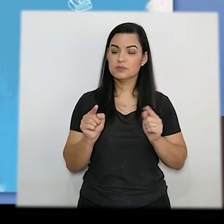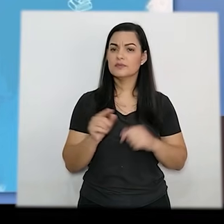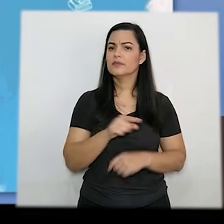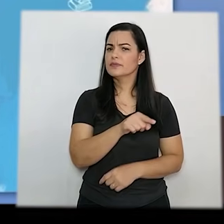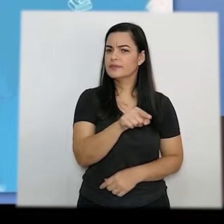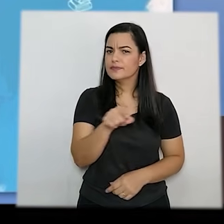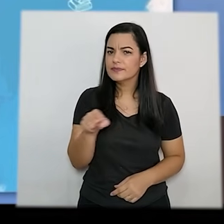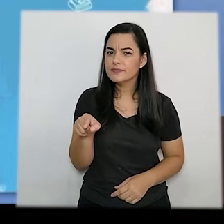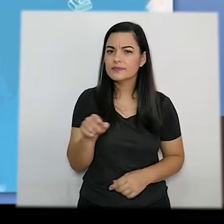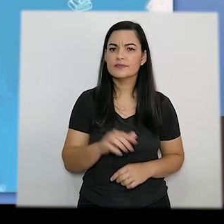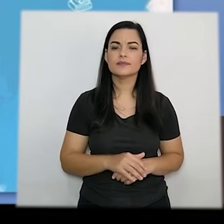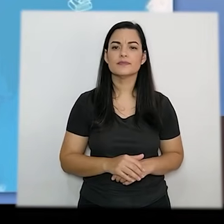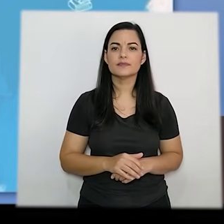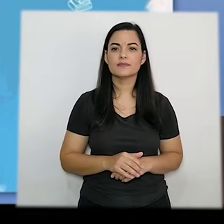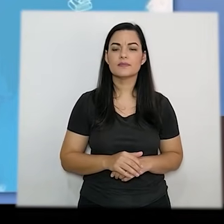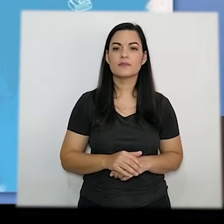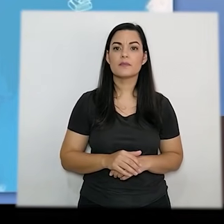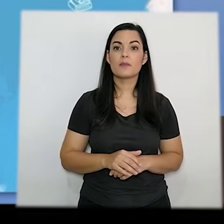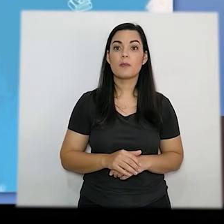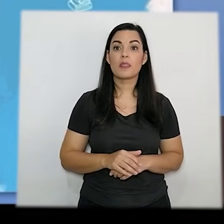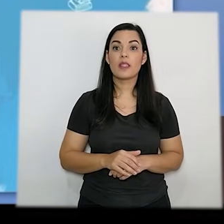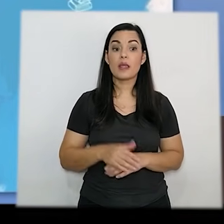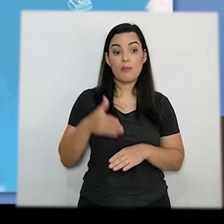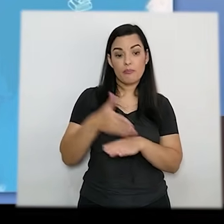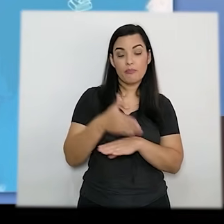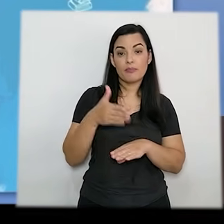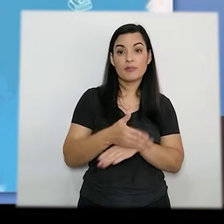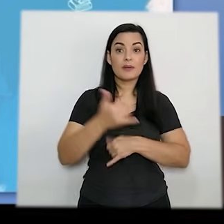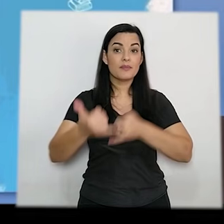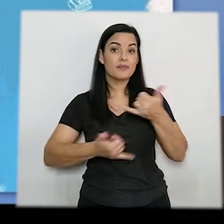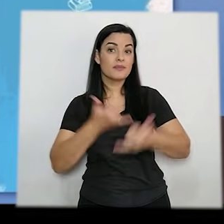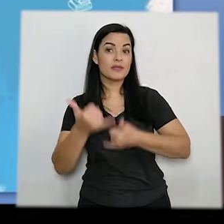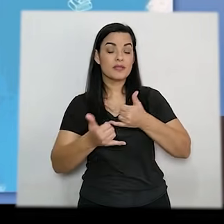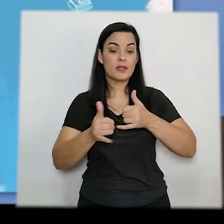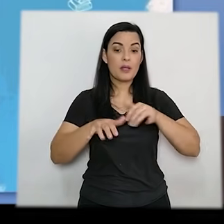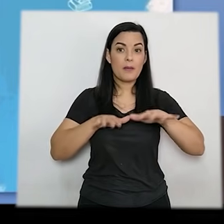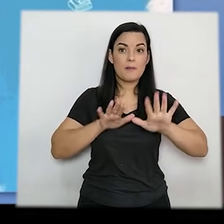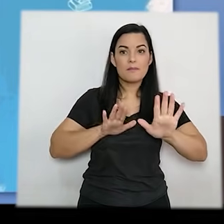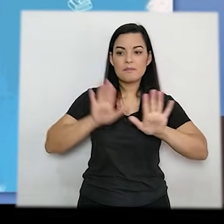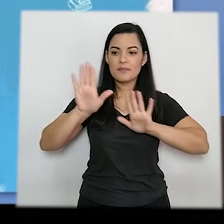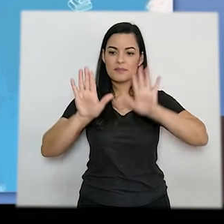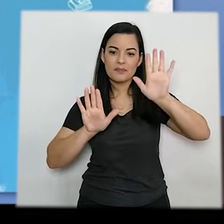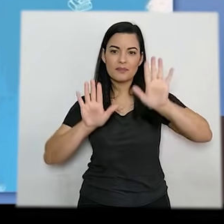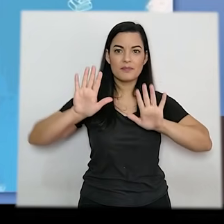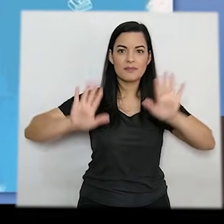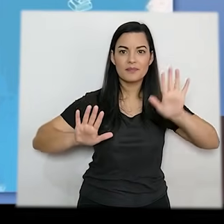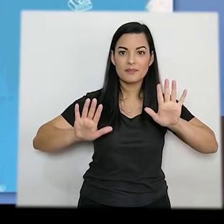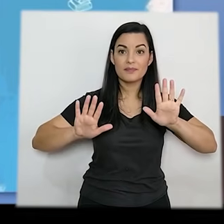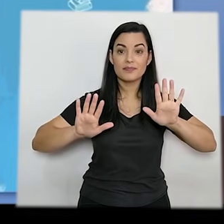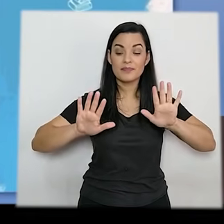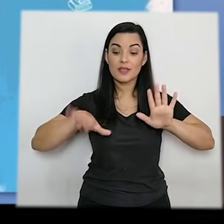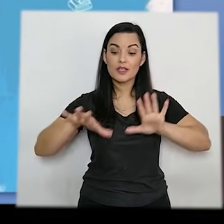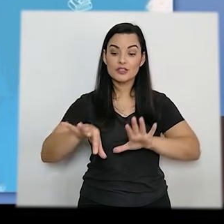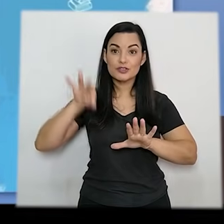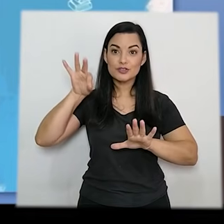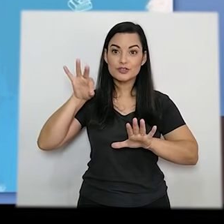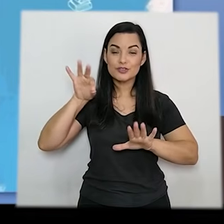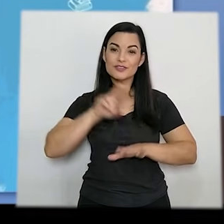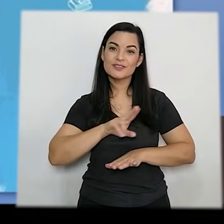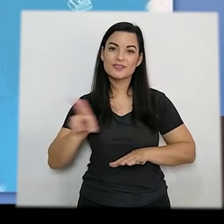Vocês, durante a brincadeira de mímica, sortearam os nomes de